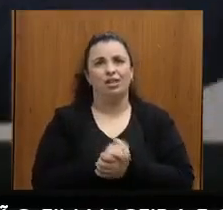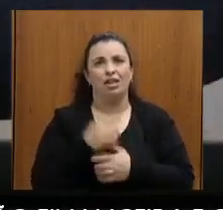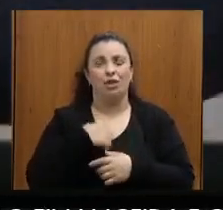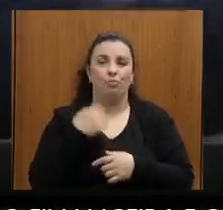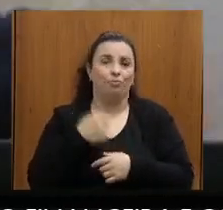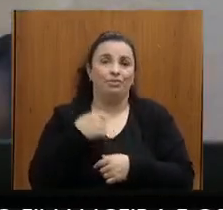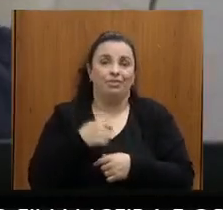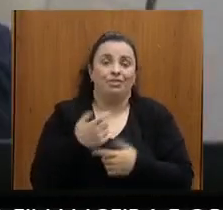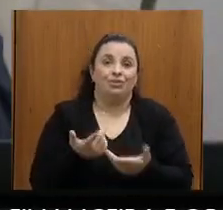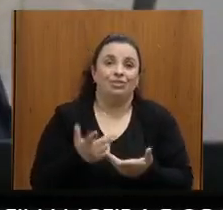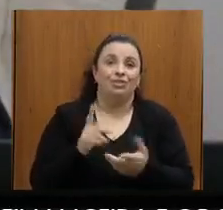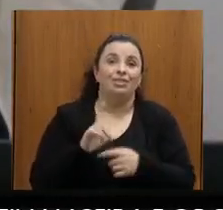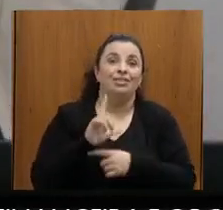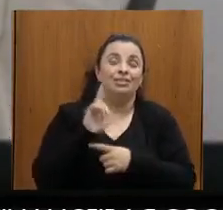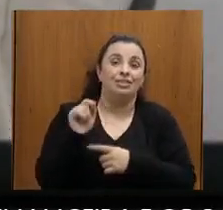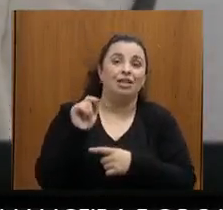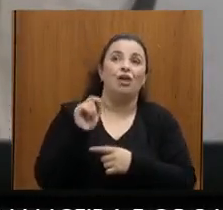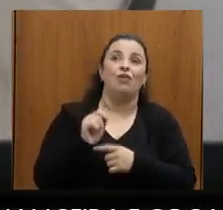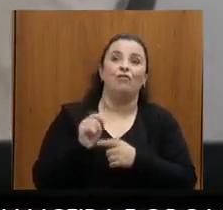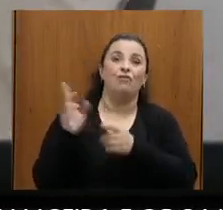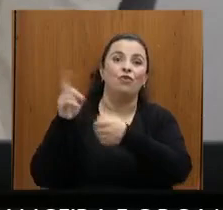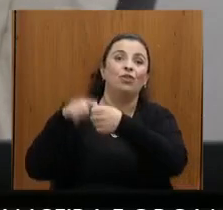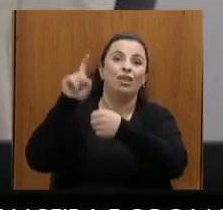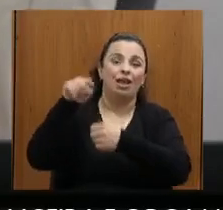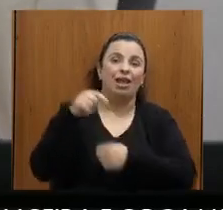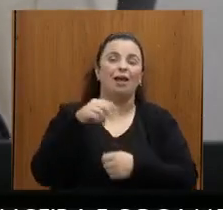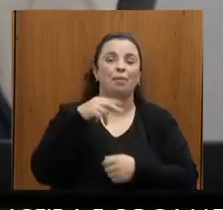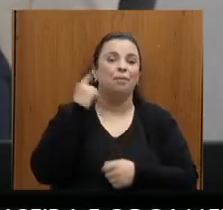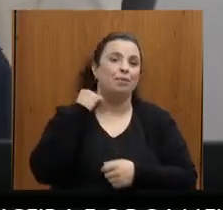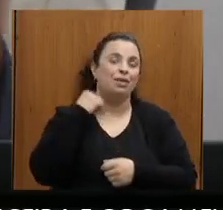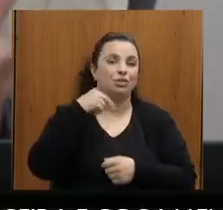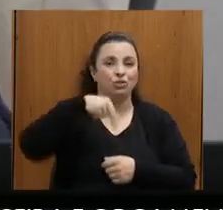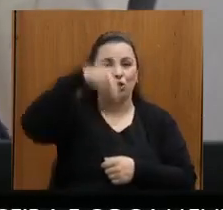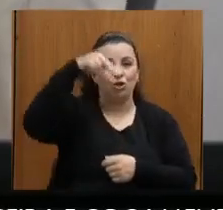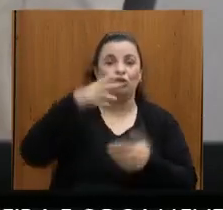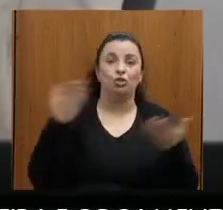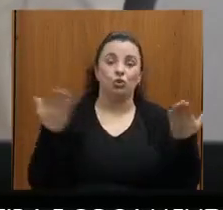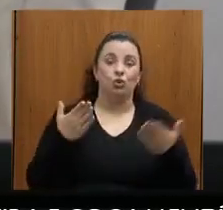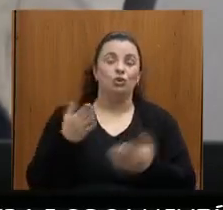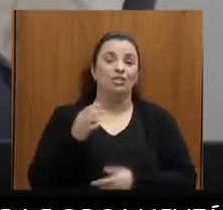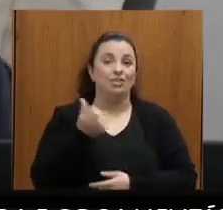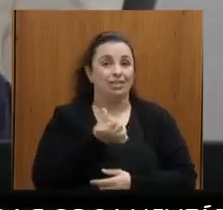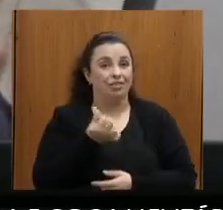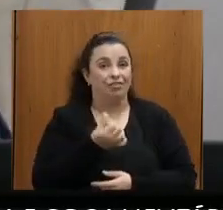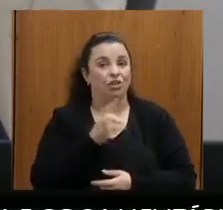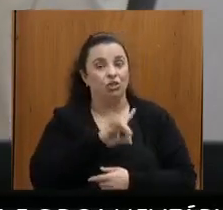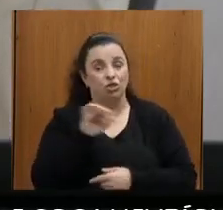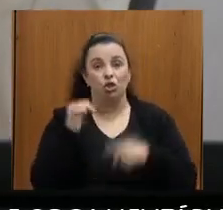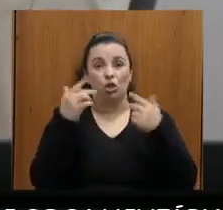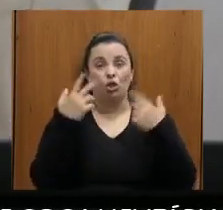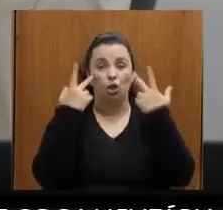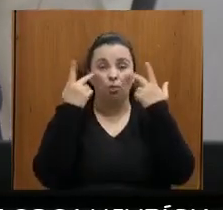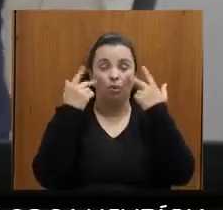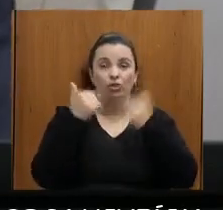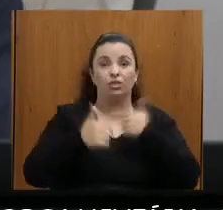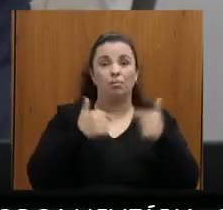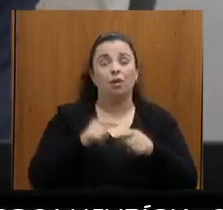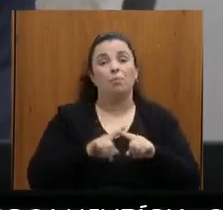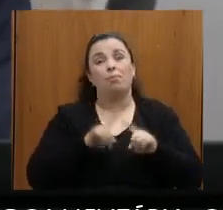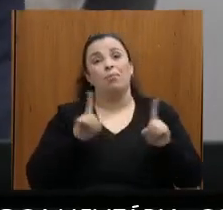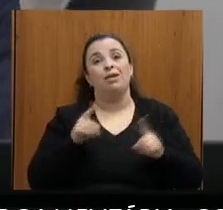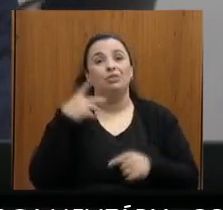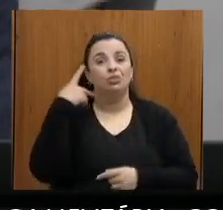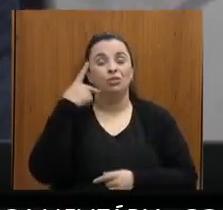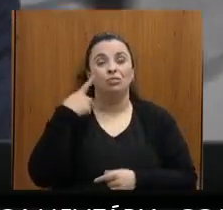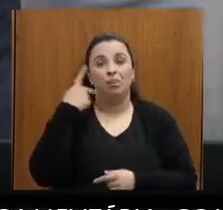que voltar também para o Norte de Minas. Hoje é uma sexta-feira, dia normal de trabalho, mas que os parlamentares normalmente